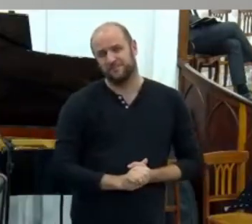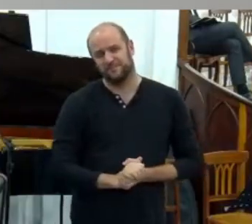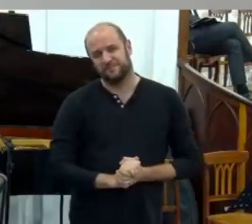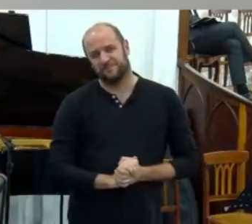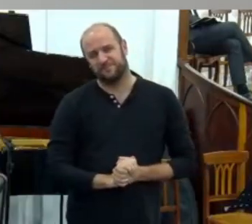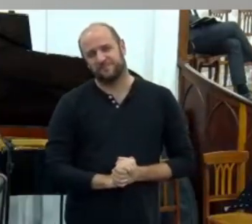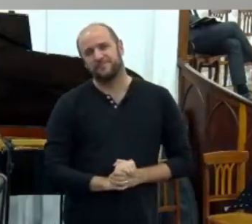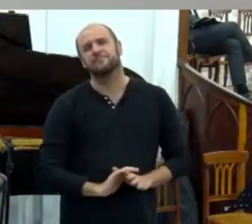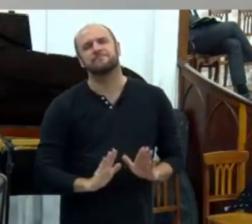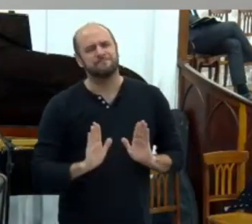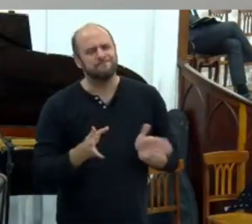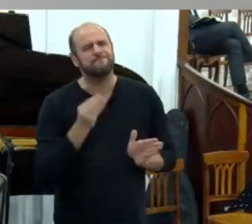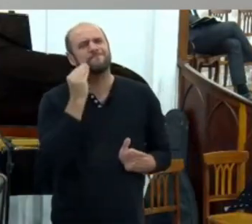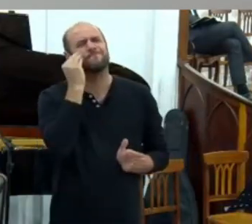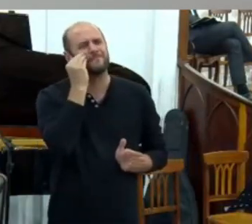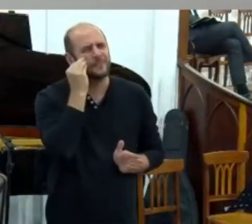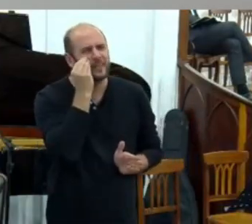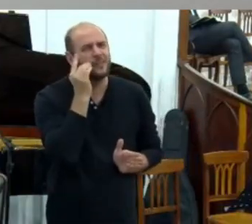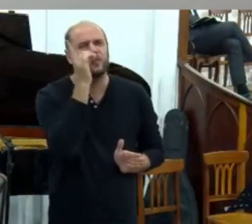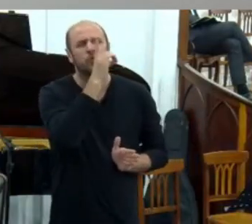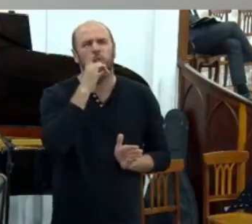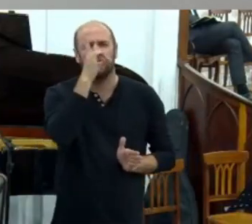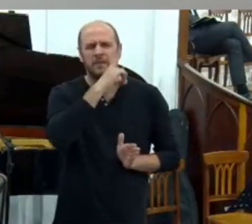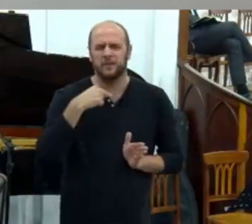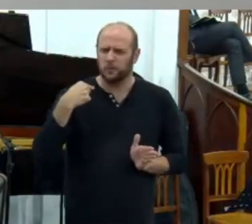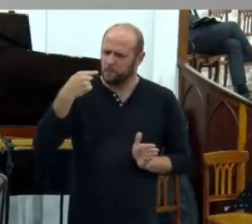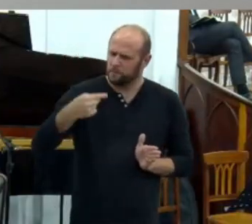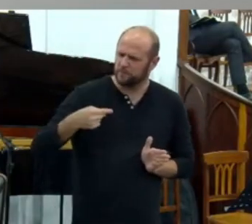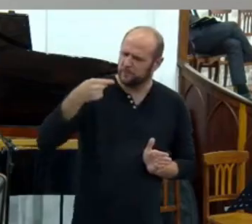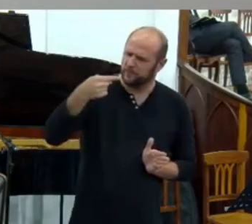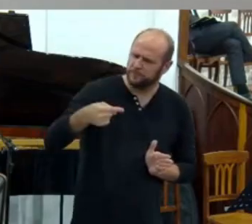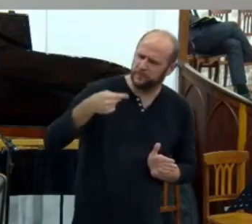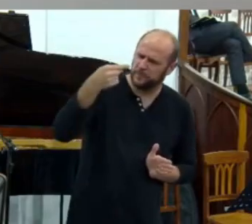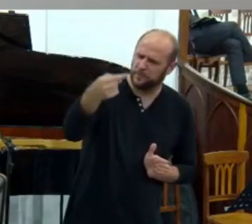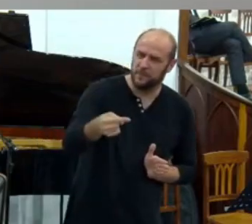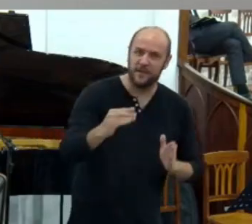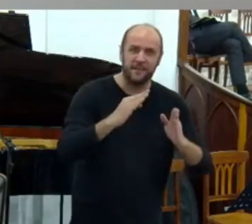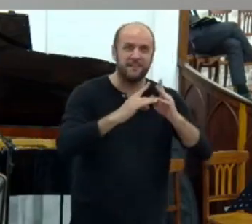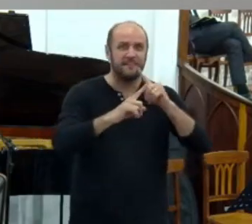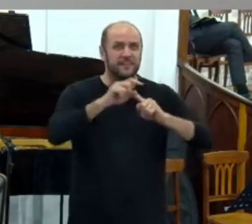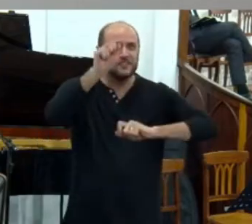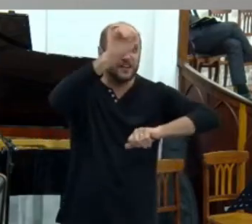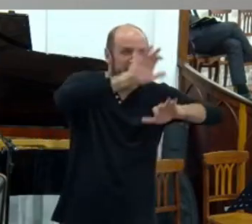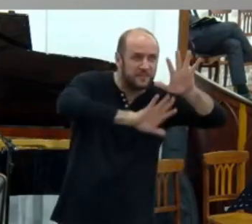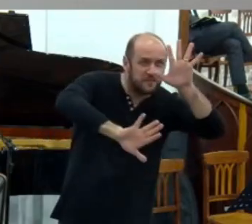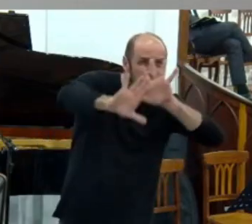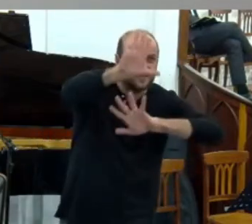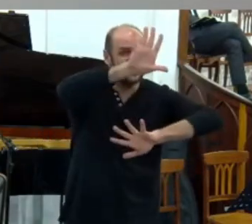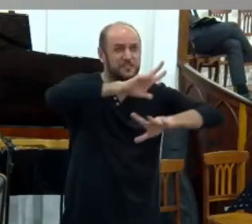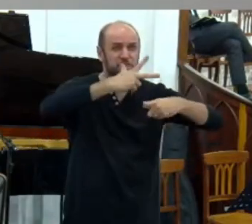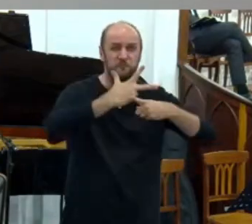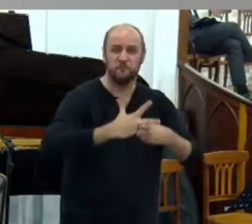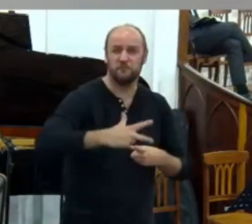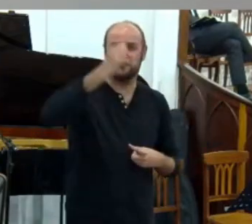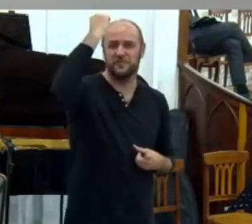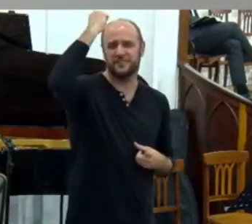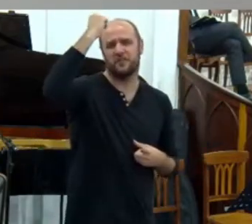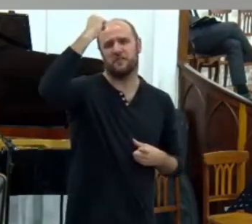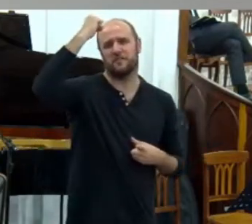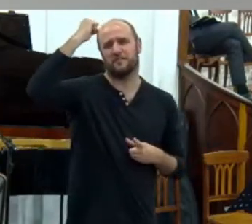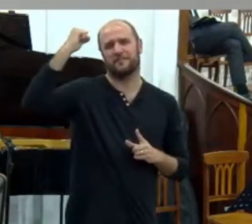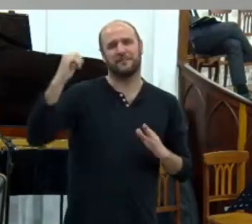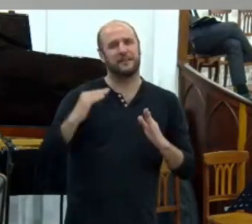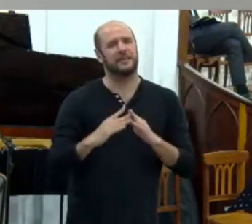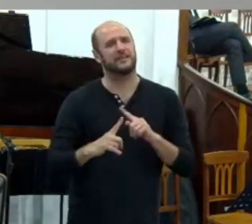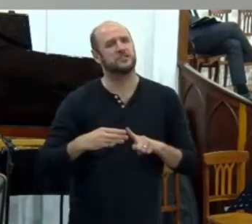Já experimentamos a cada domingo o que a igreja invisível e triunfante irá viver